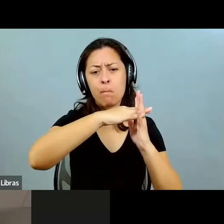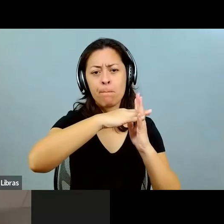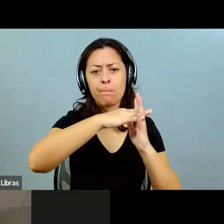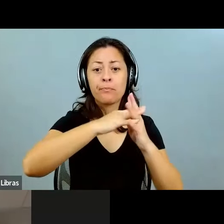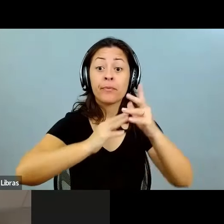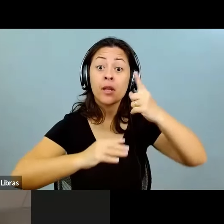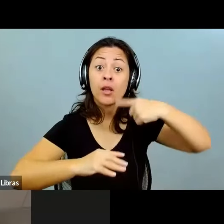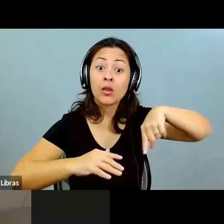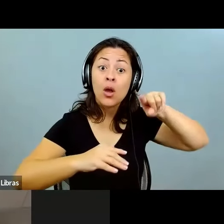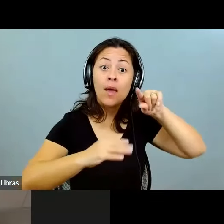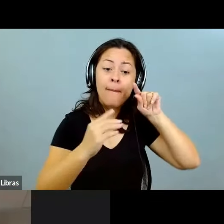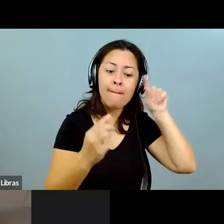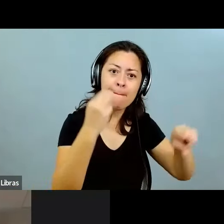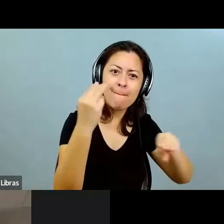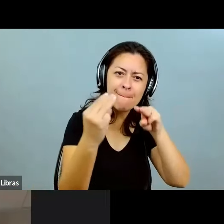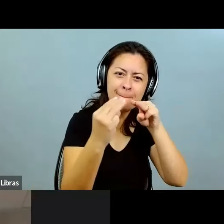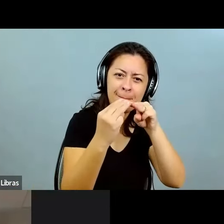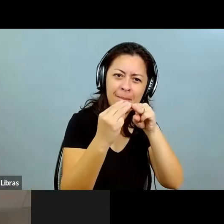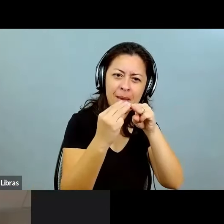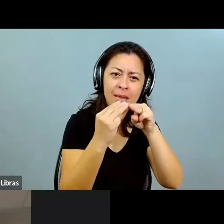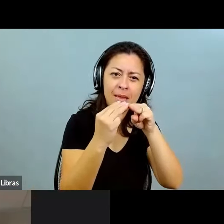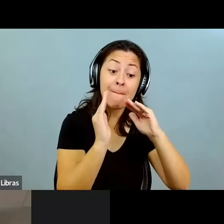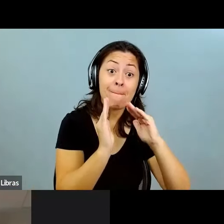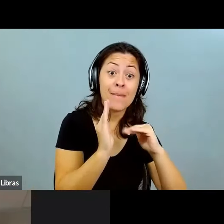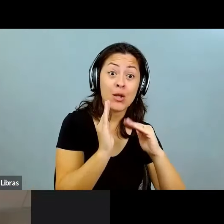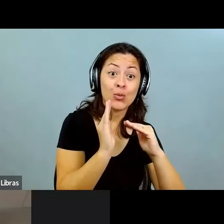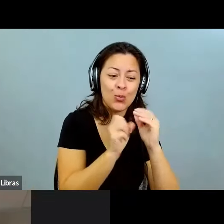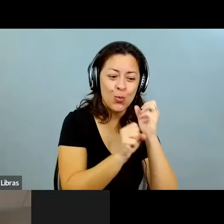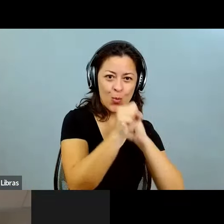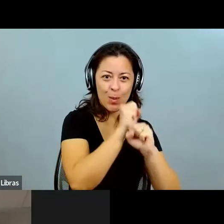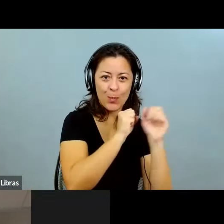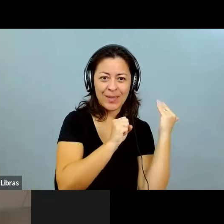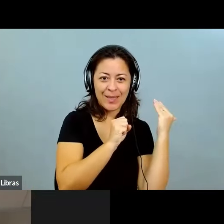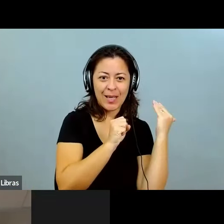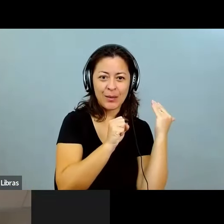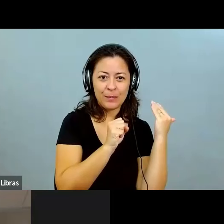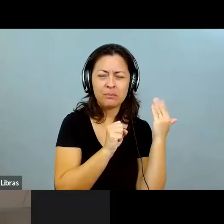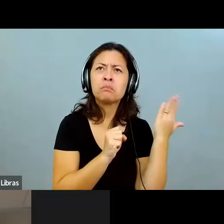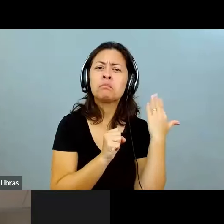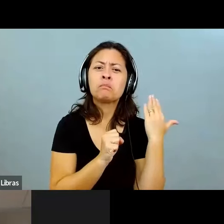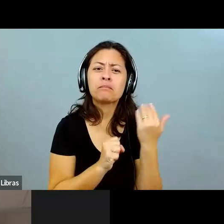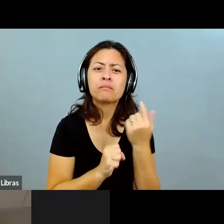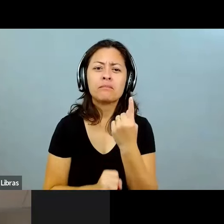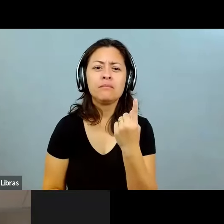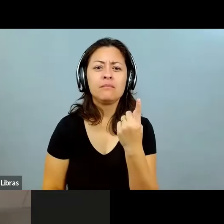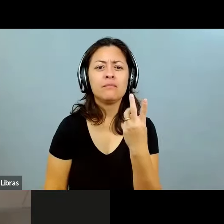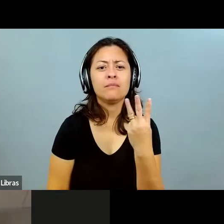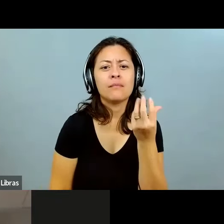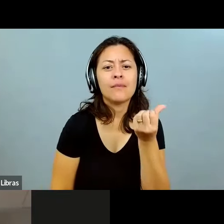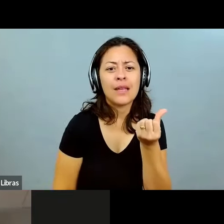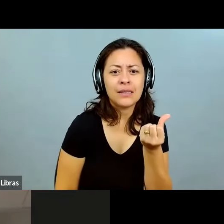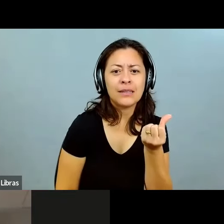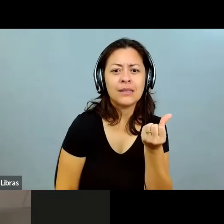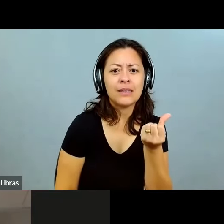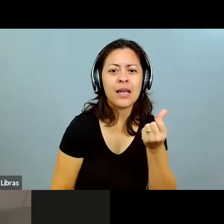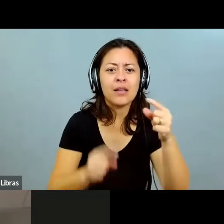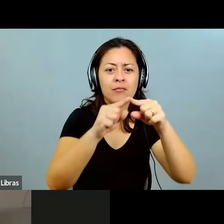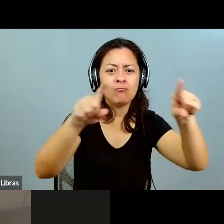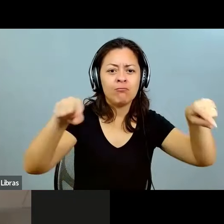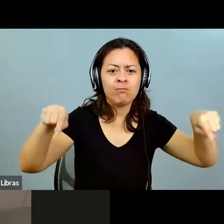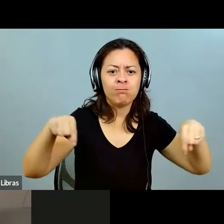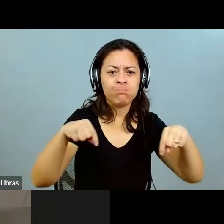meta ela é um pouquinho inferior ao atingido no ano passado ano passado nós produzimos 1336 arobas de pluma por hectar na média Geral de